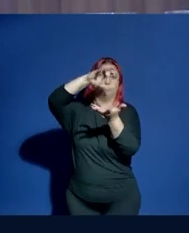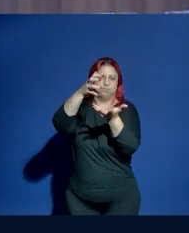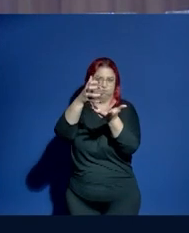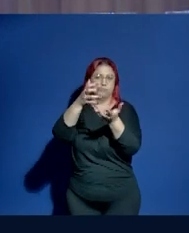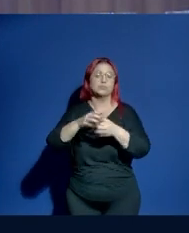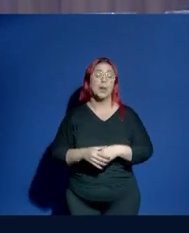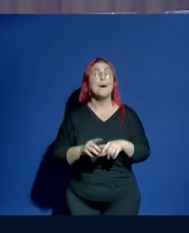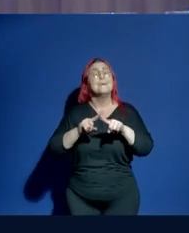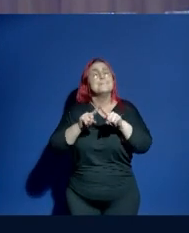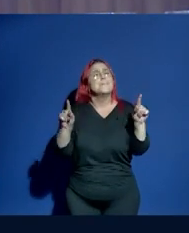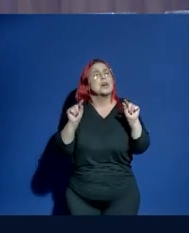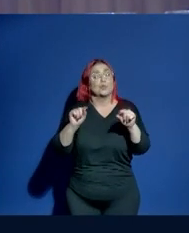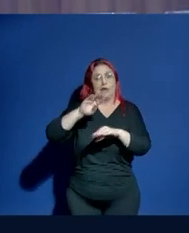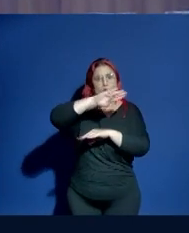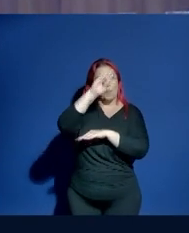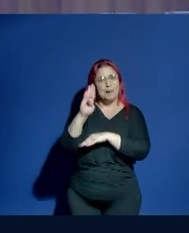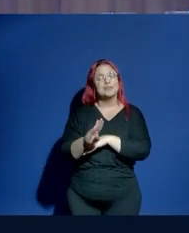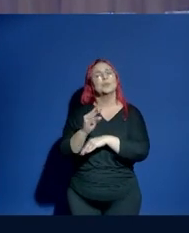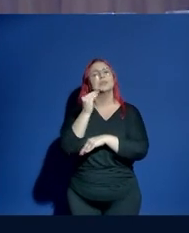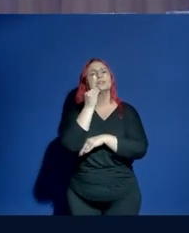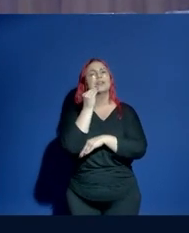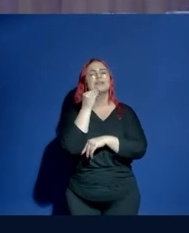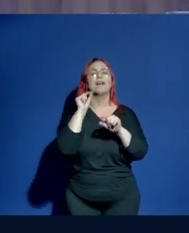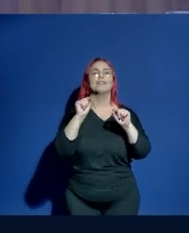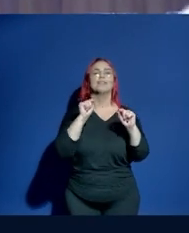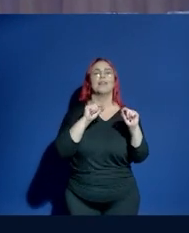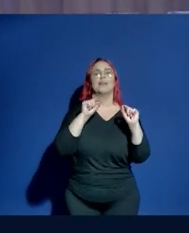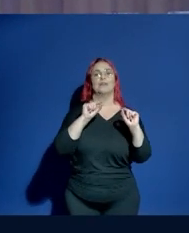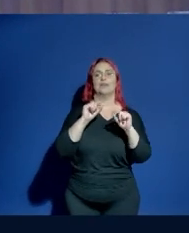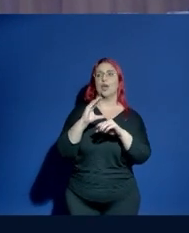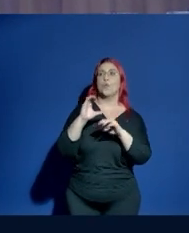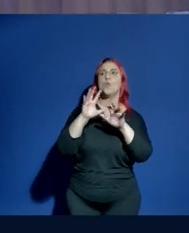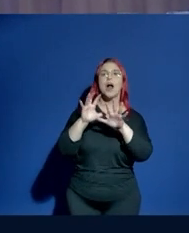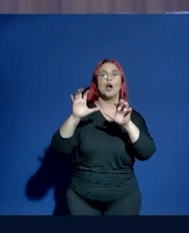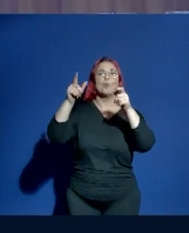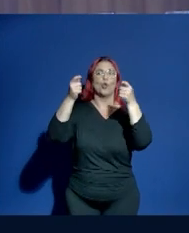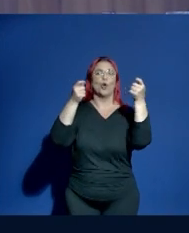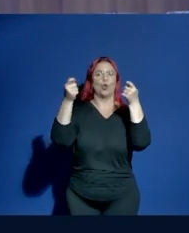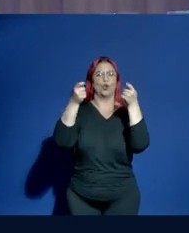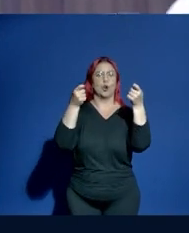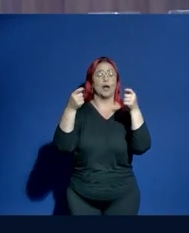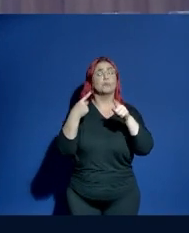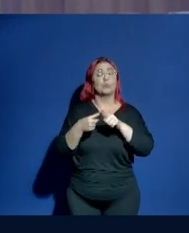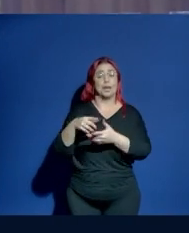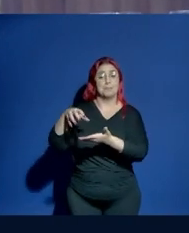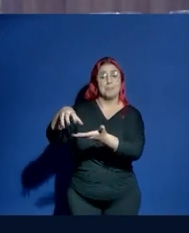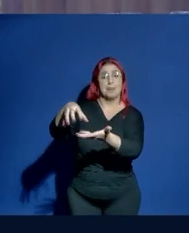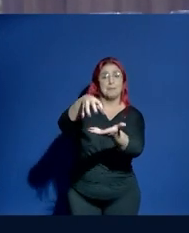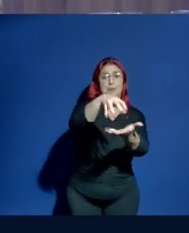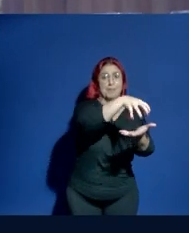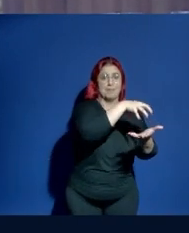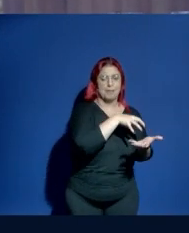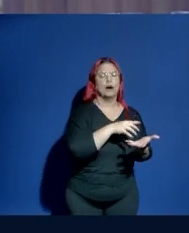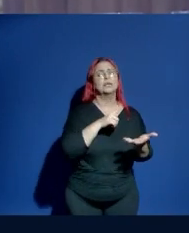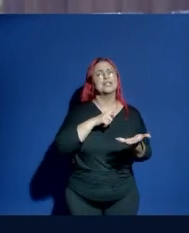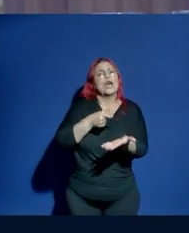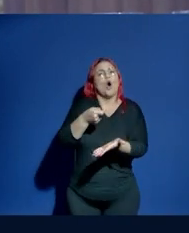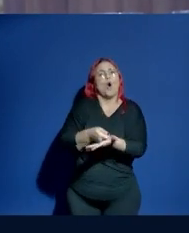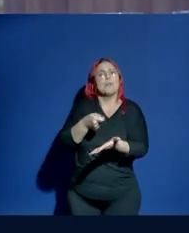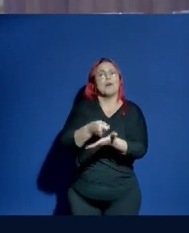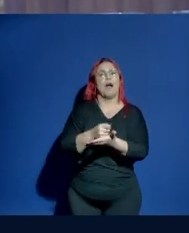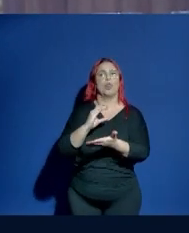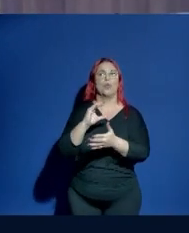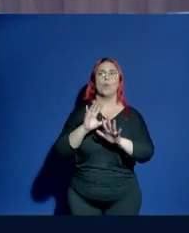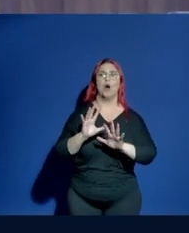tem a possibilidade do Brasil ter um mercado regulado de carbono que significa que os setores eles seriam obrigados a ter uma emissão